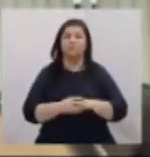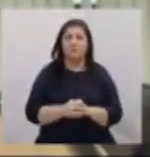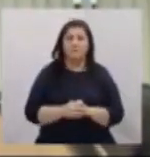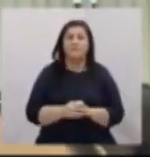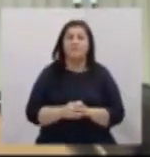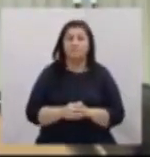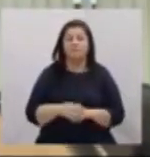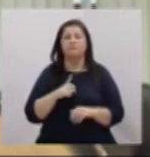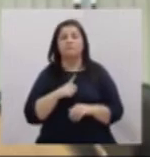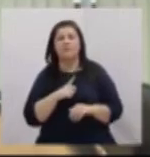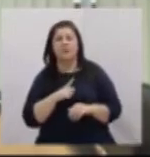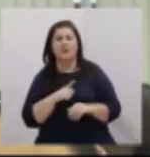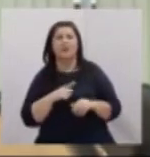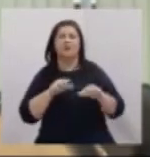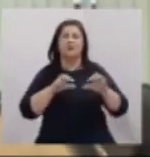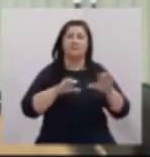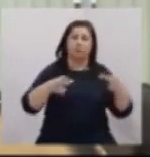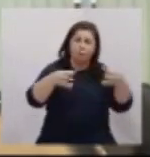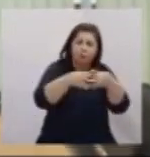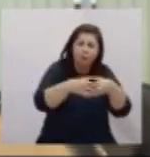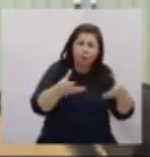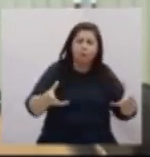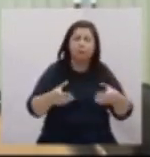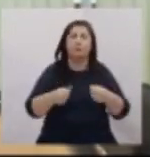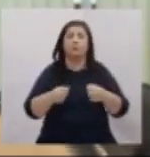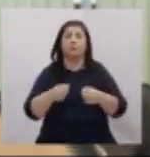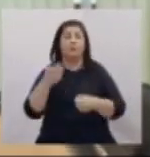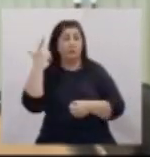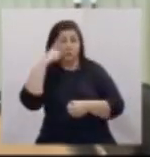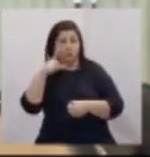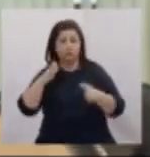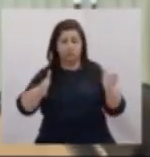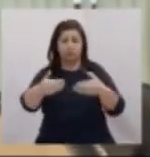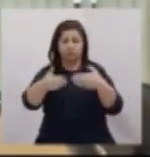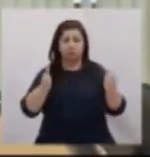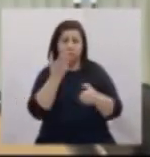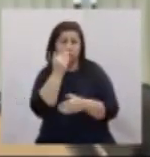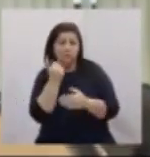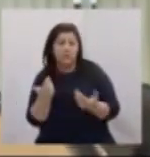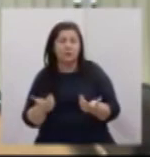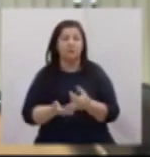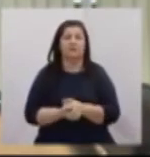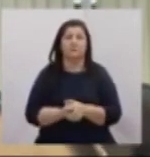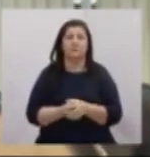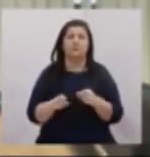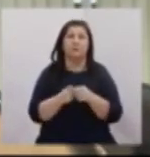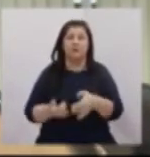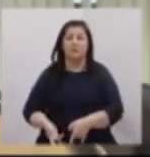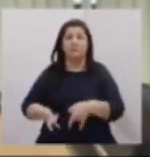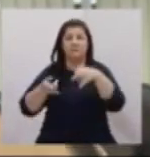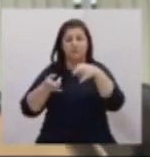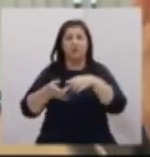tem algumas campanhas de arrecadação de cesta básica, arrecadação de alimentos, arrecadação de fralda,